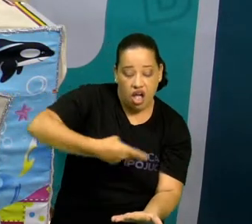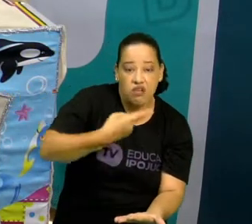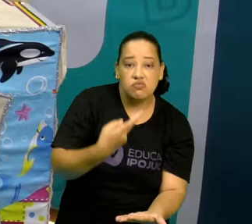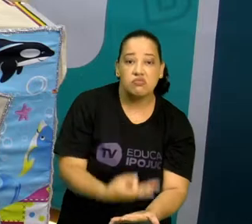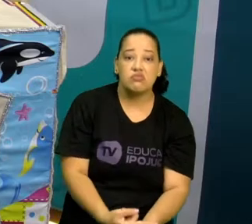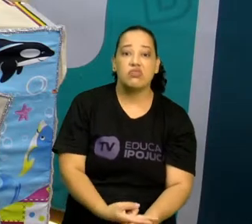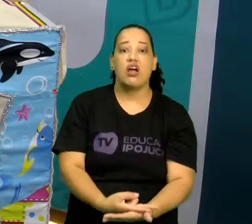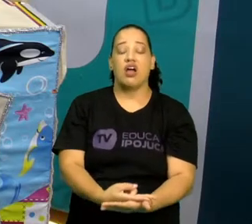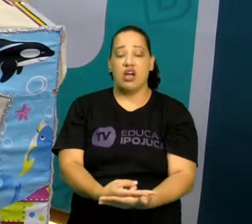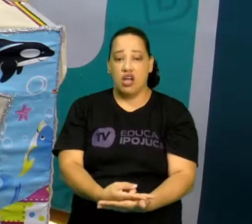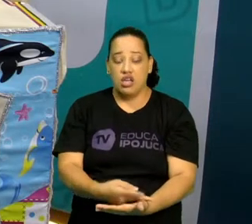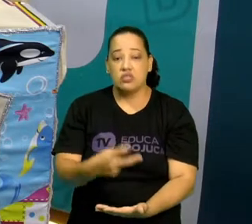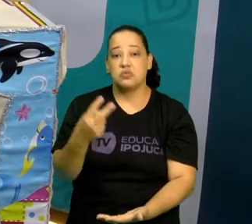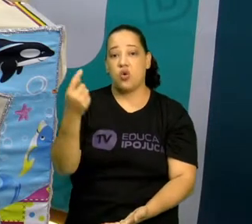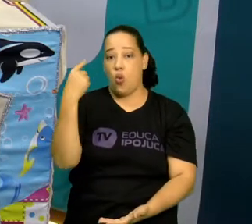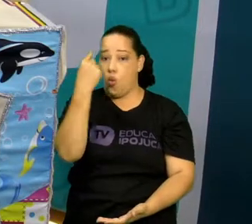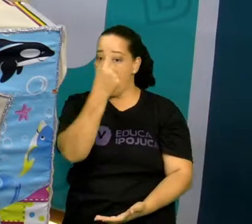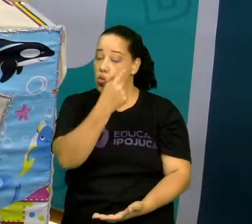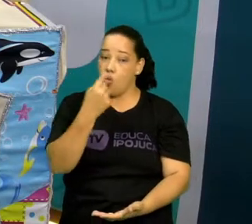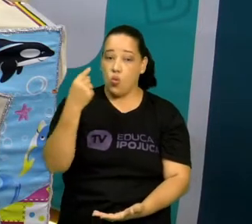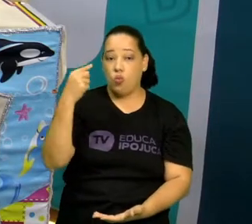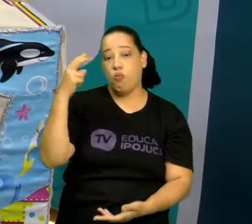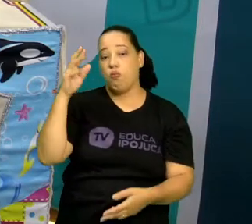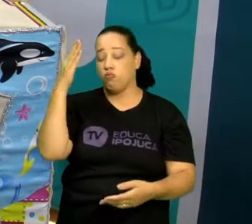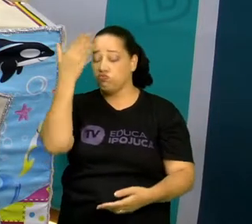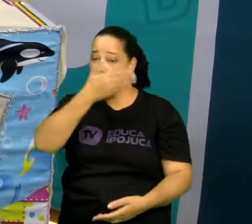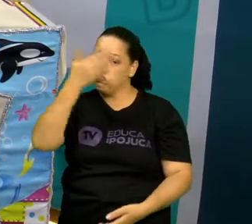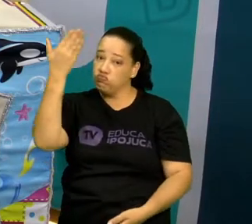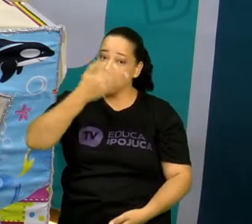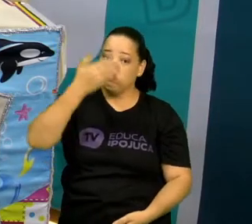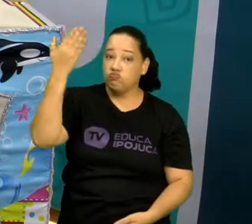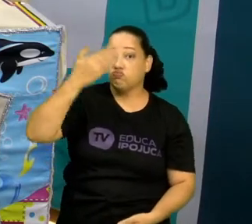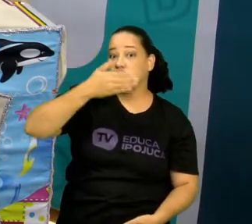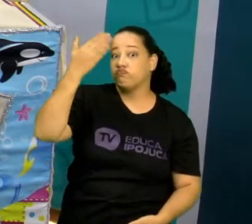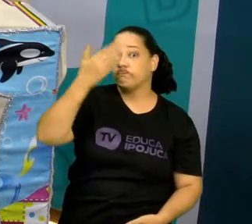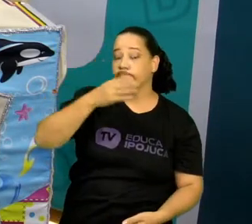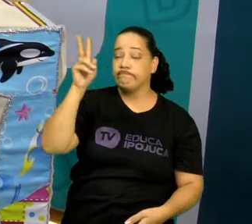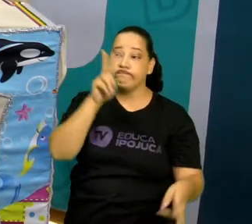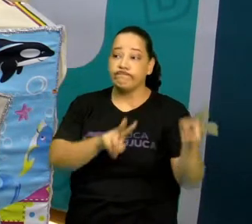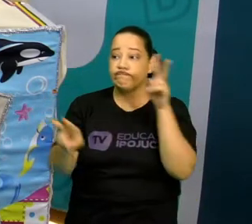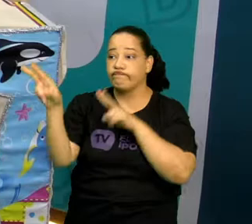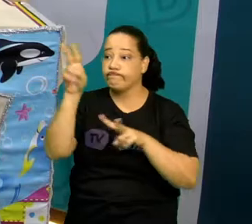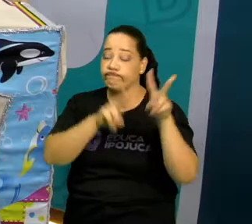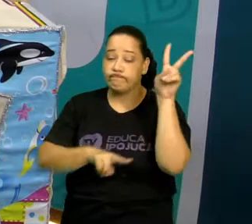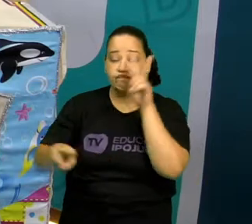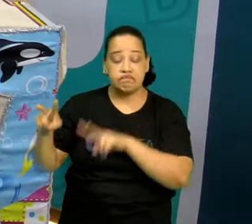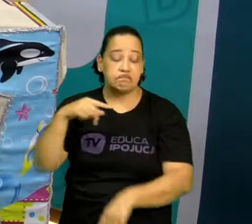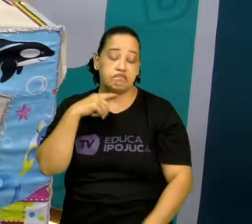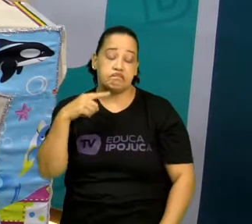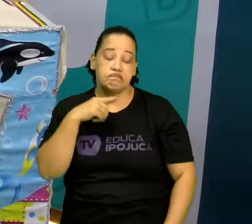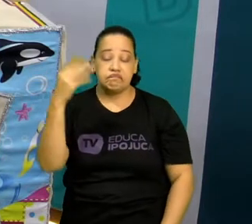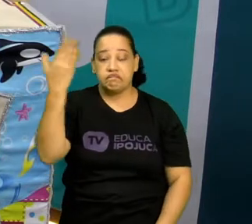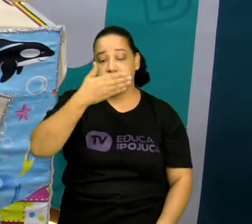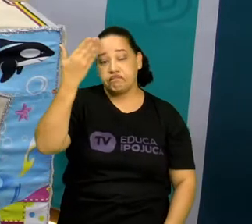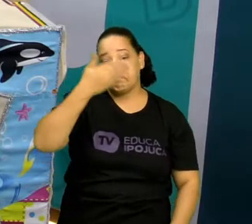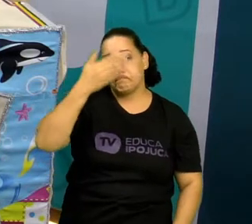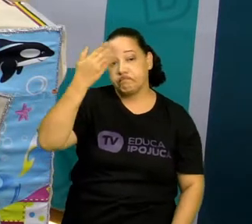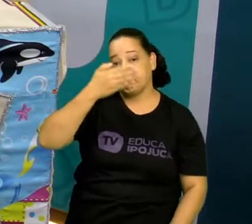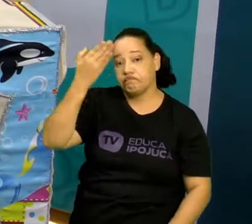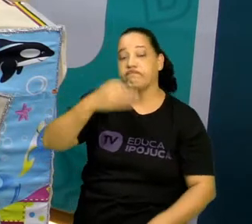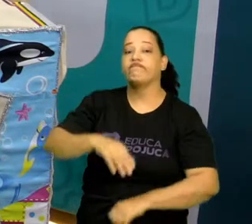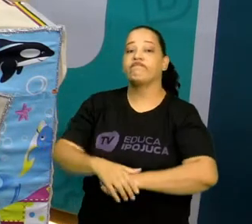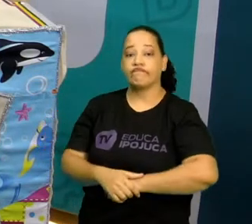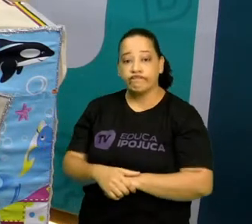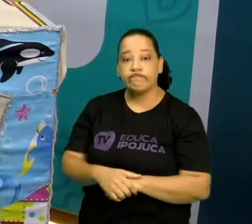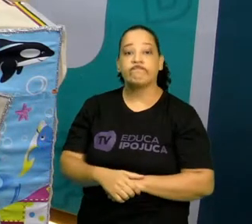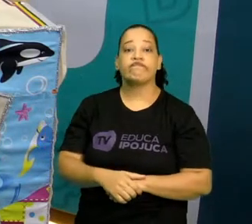sem conseguir enxergar mais. Cego? Cego, leiturinha. Por quê? Tu acredita, o bichinho? Ele